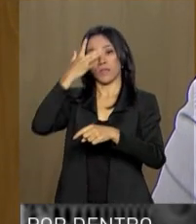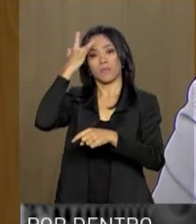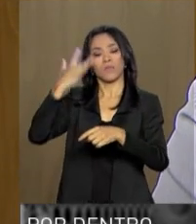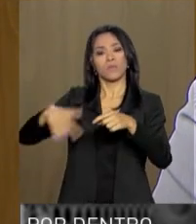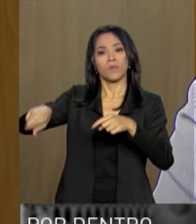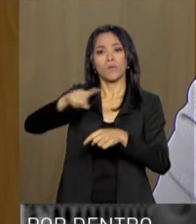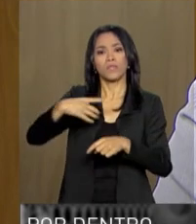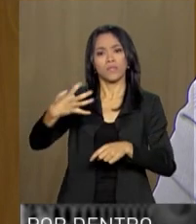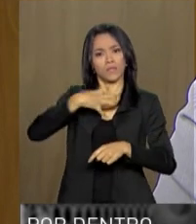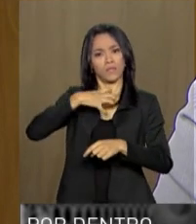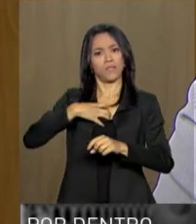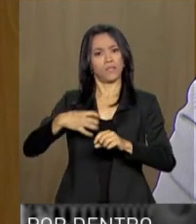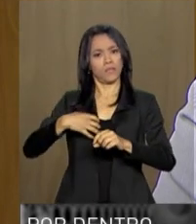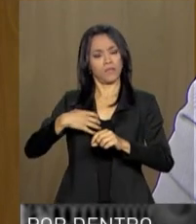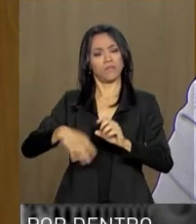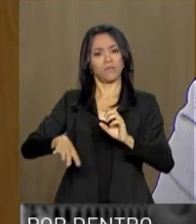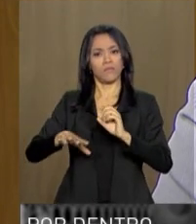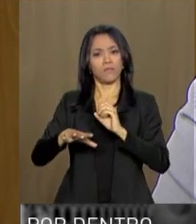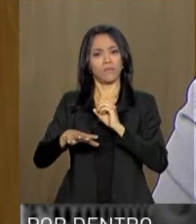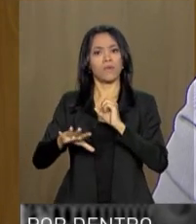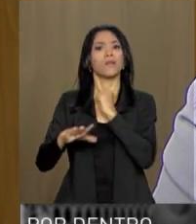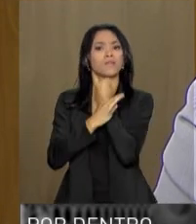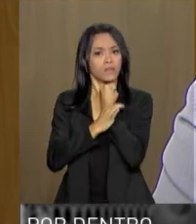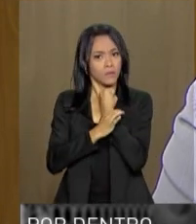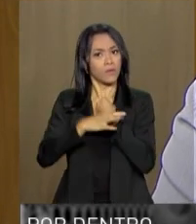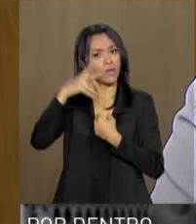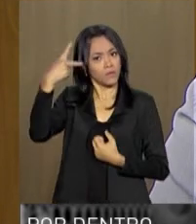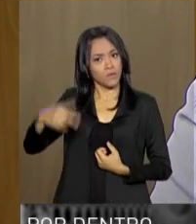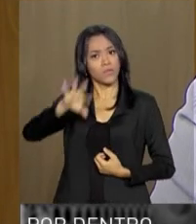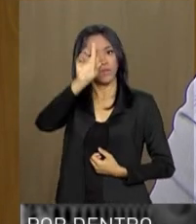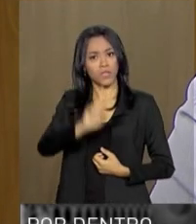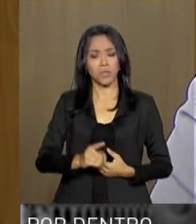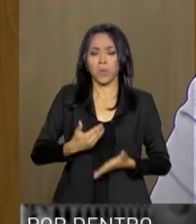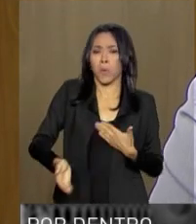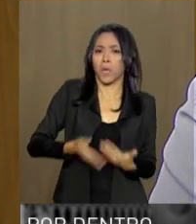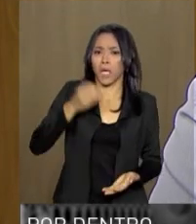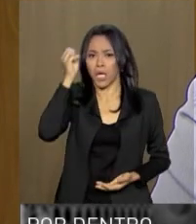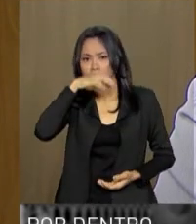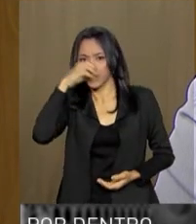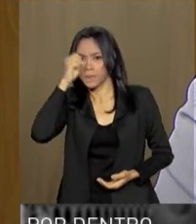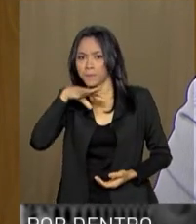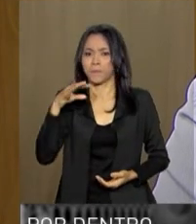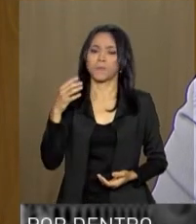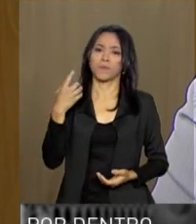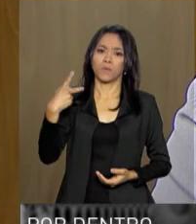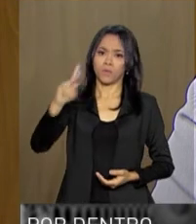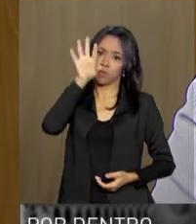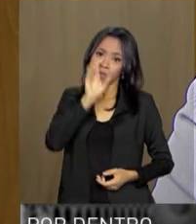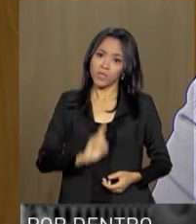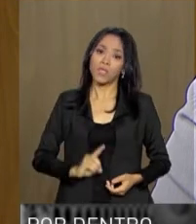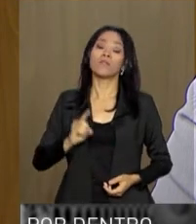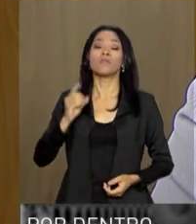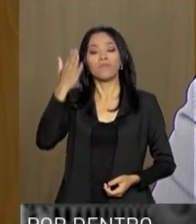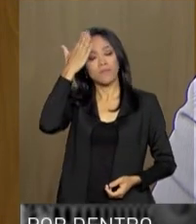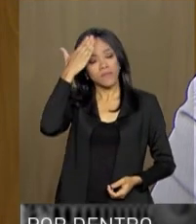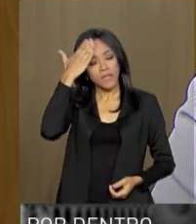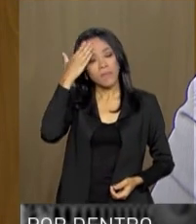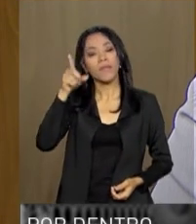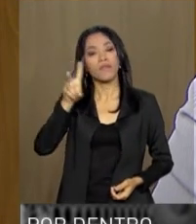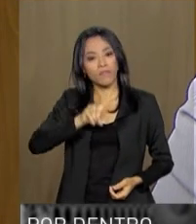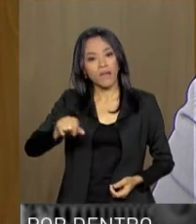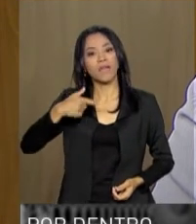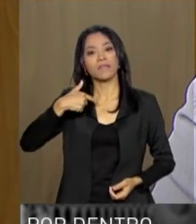garantia dos seus direitos é é para que qualquer tipo de violação ela realmente ela saiba que será atendida